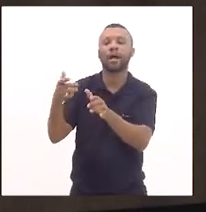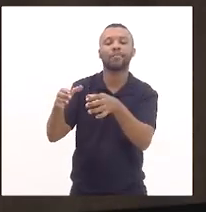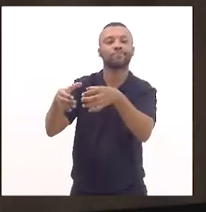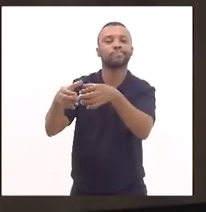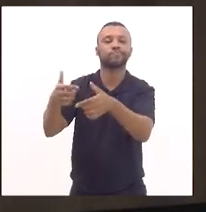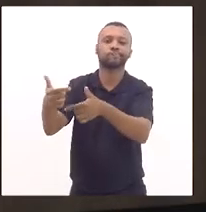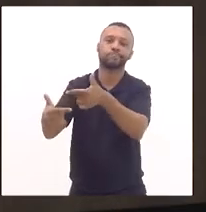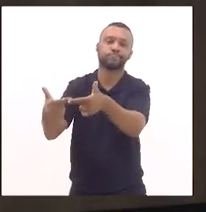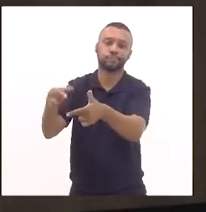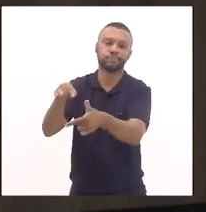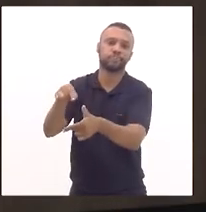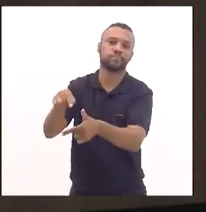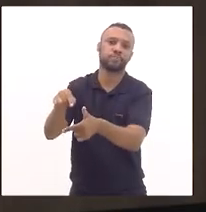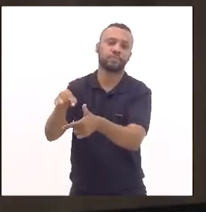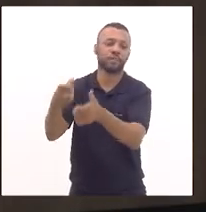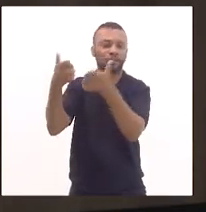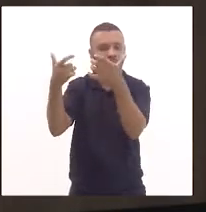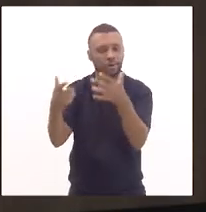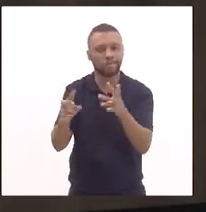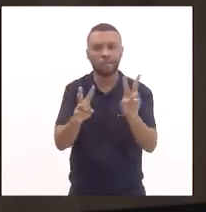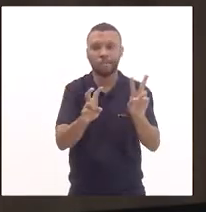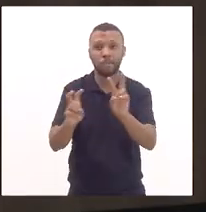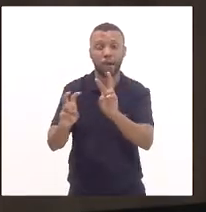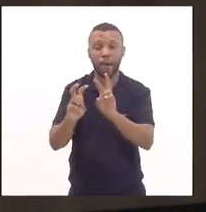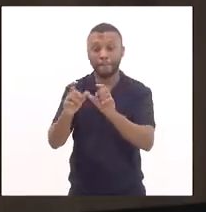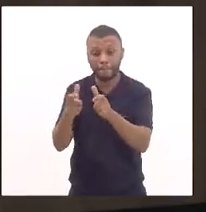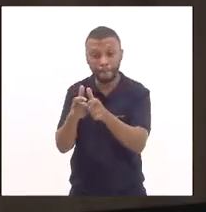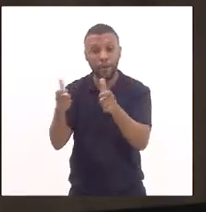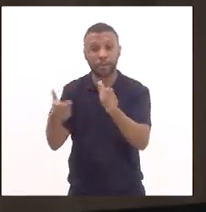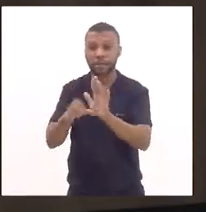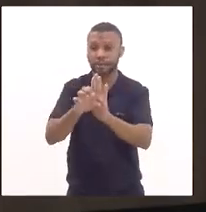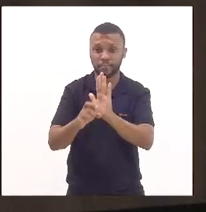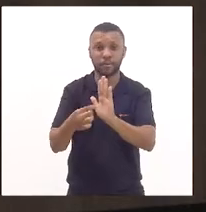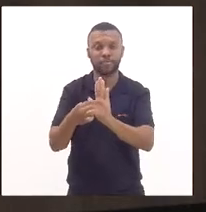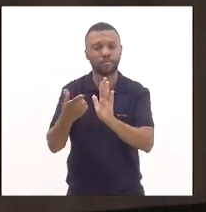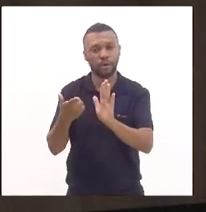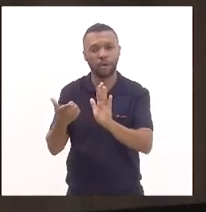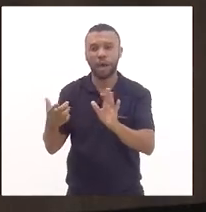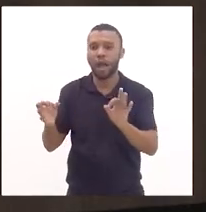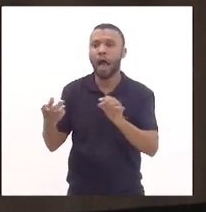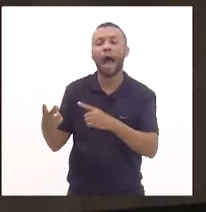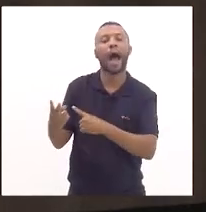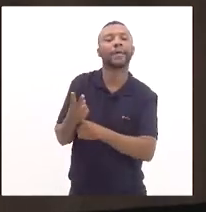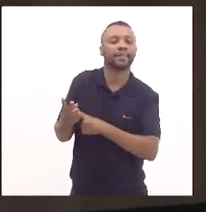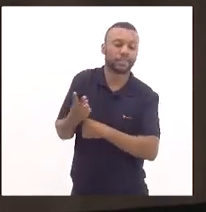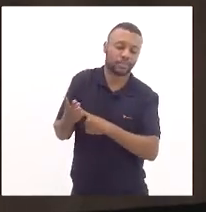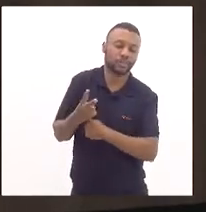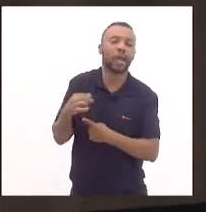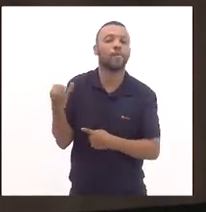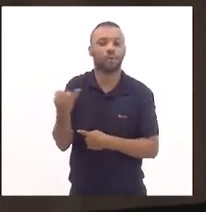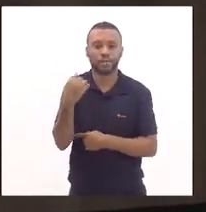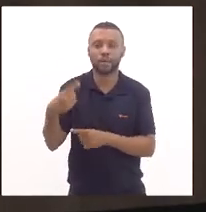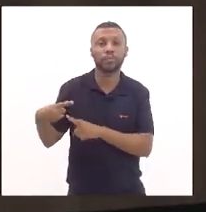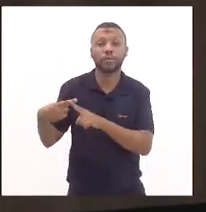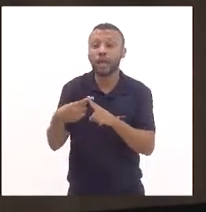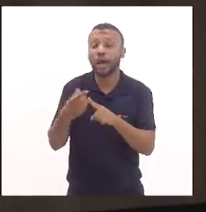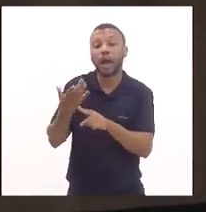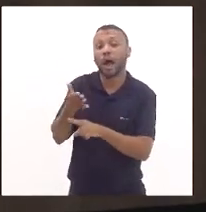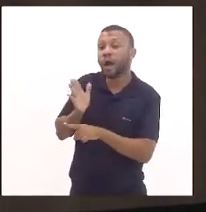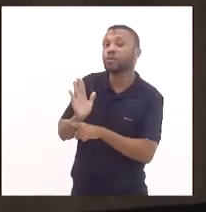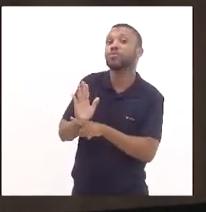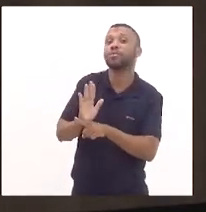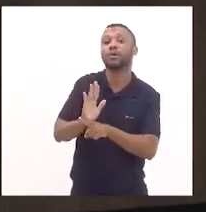o Mink mencionou. Grande parte dessas emendas foram contempladas. O projeto é importante, seja porque contribui para a questão